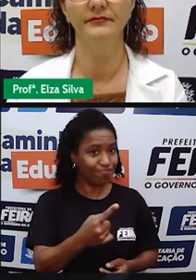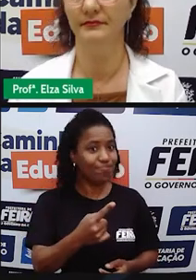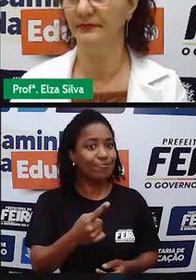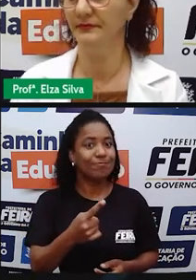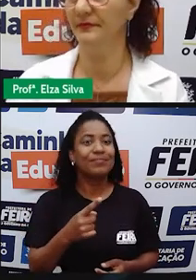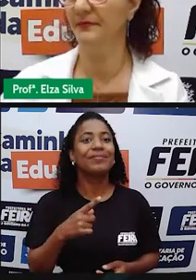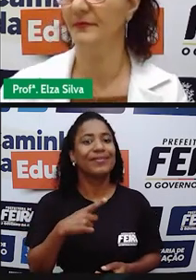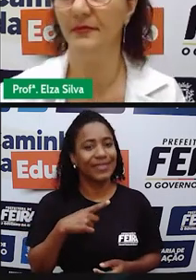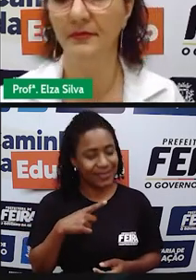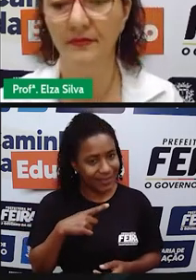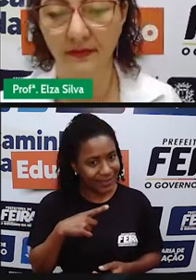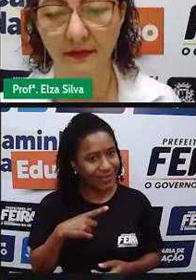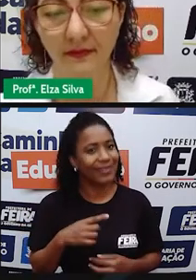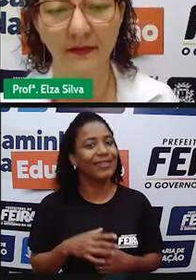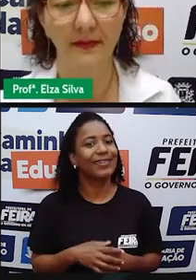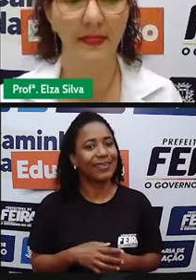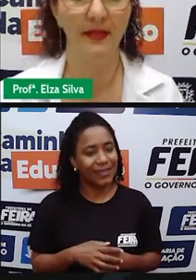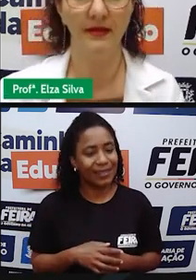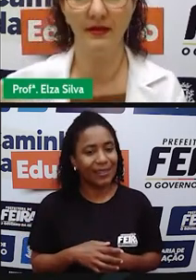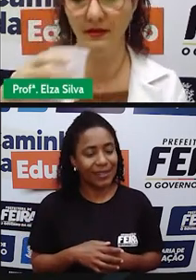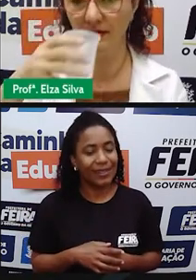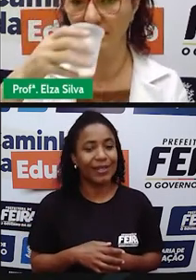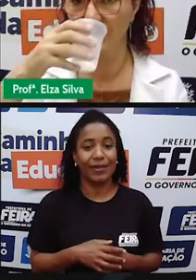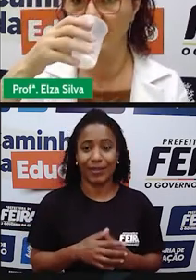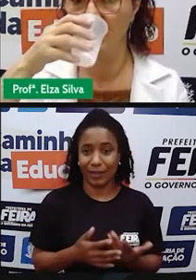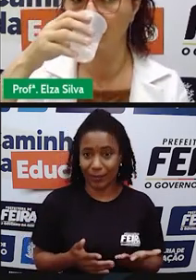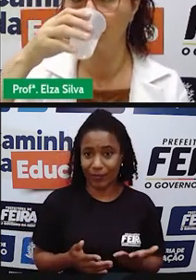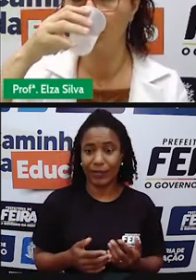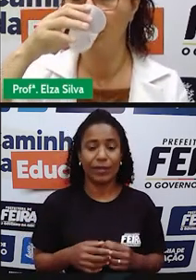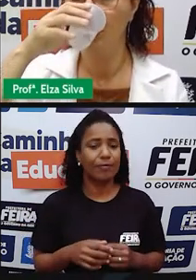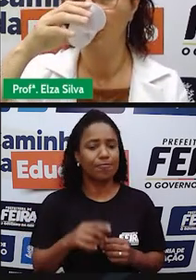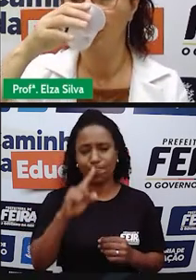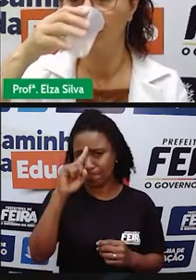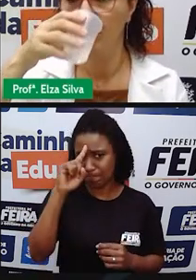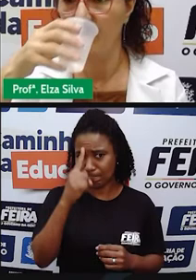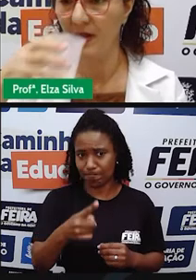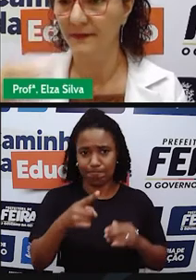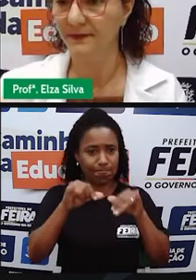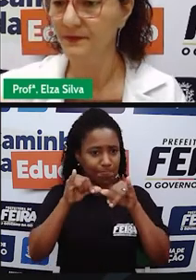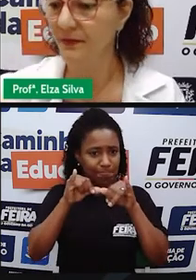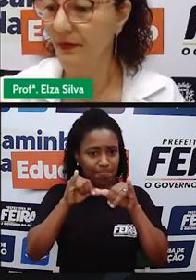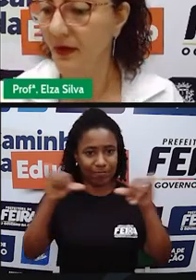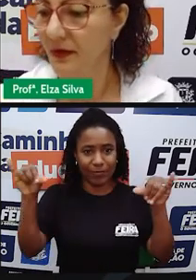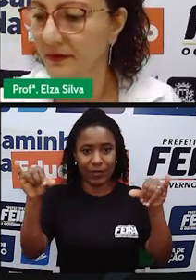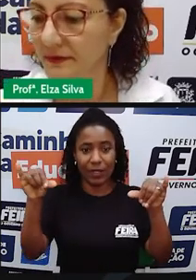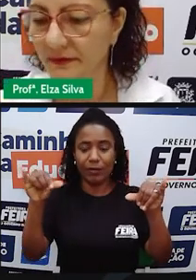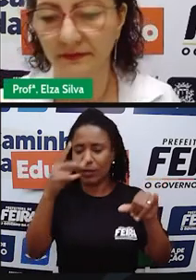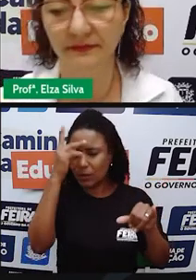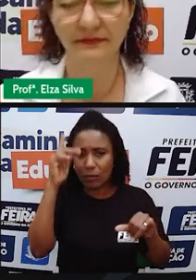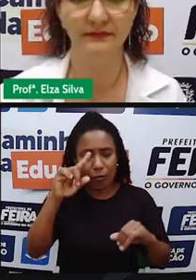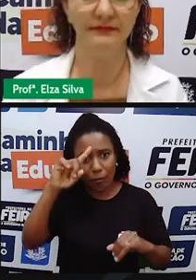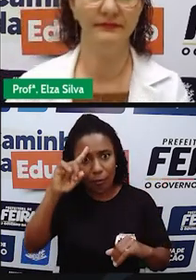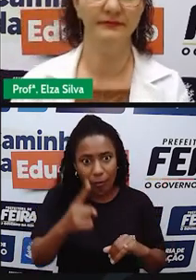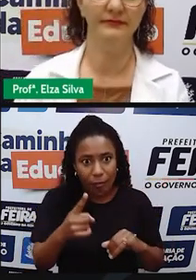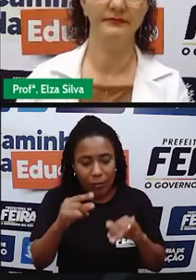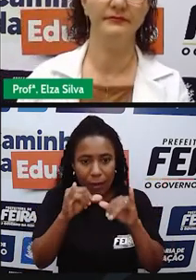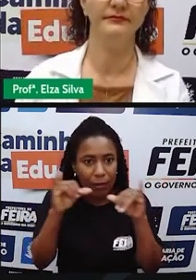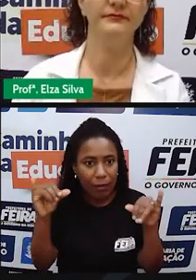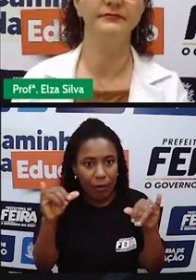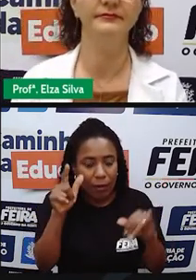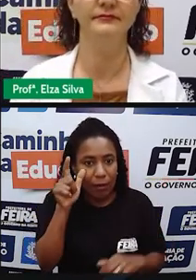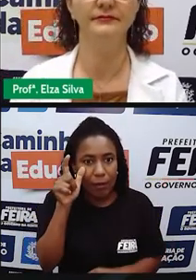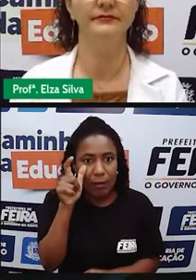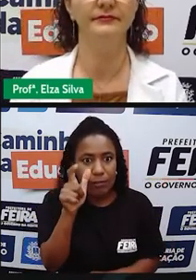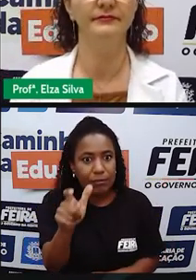ordem, né? E que a forma como ele é disposto leva quem está assistindo ou quem está vendo a